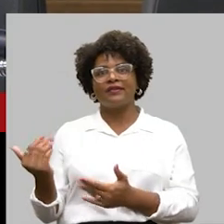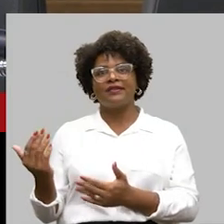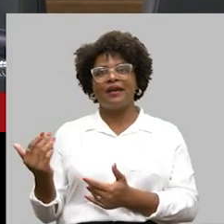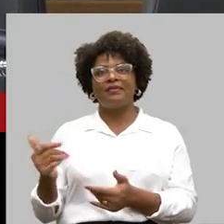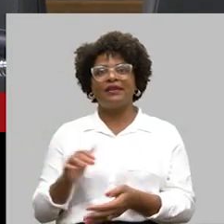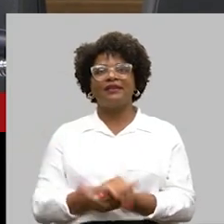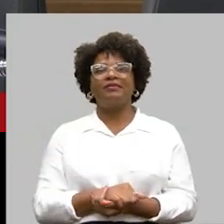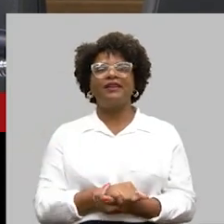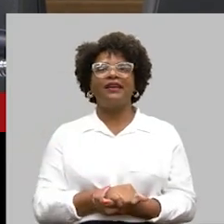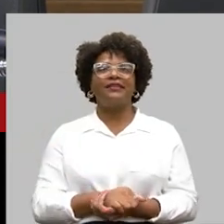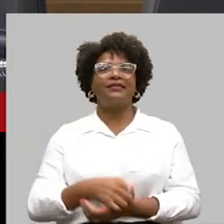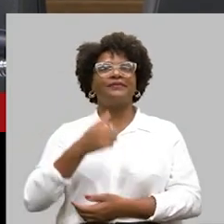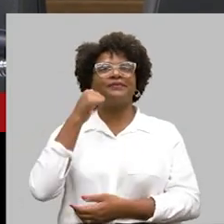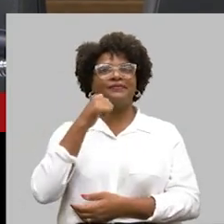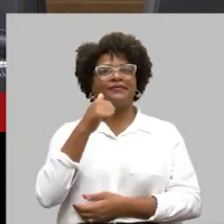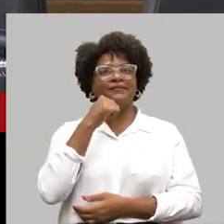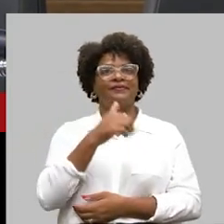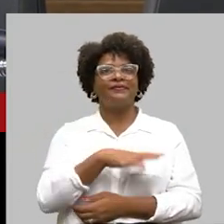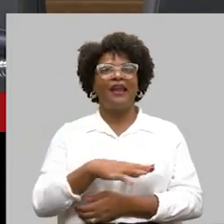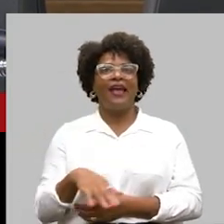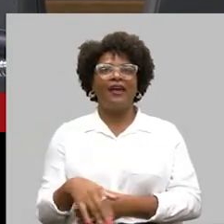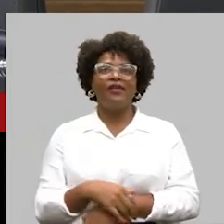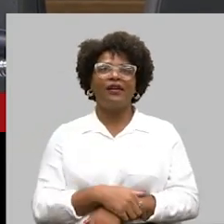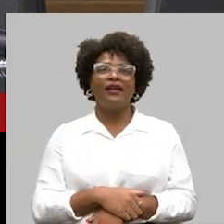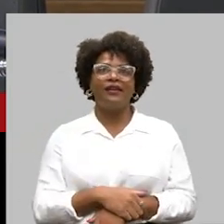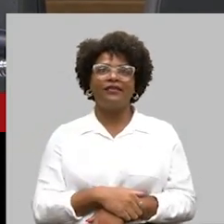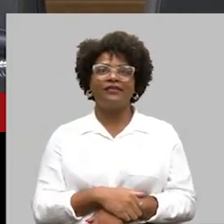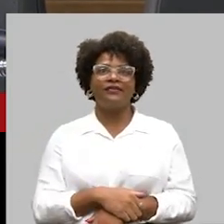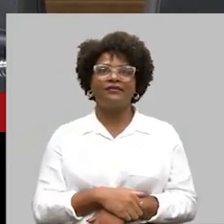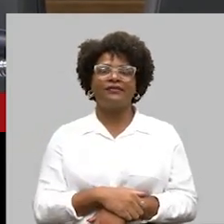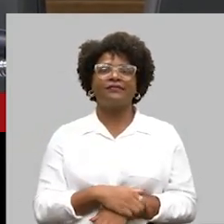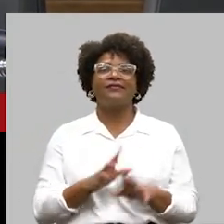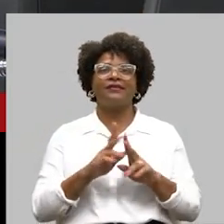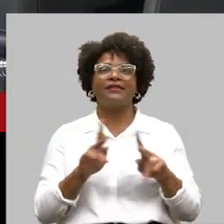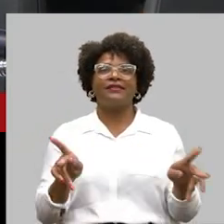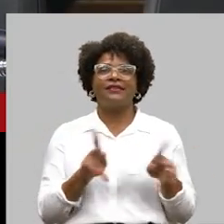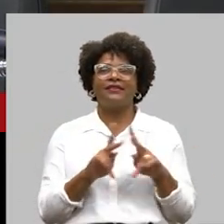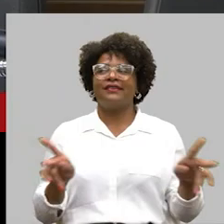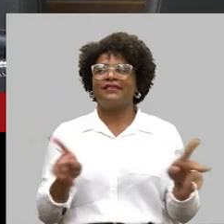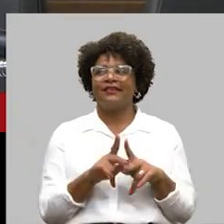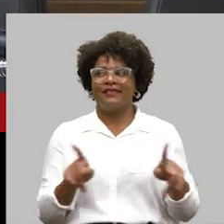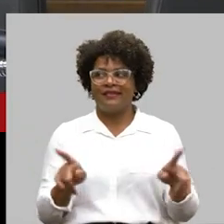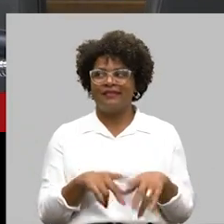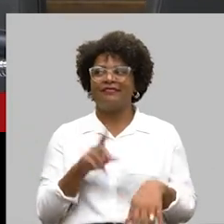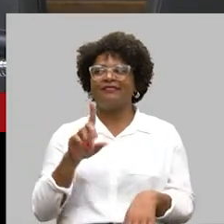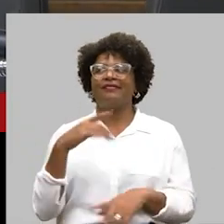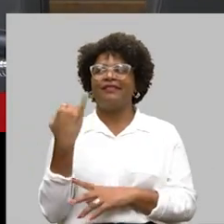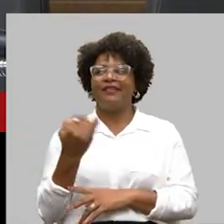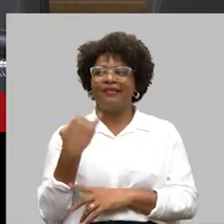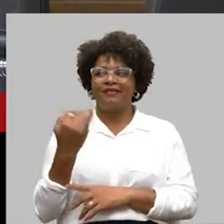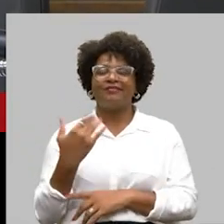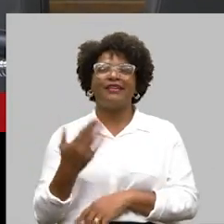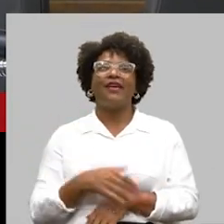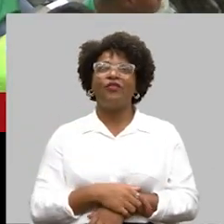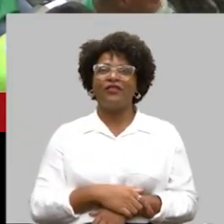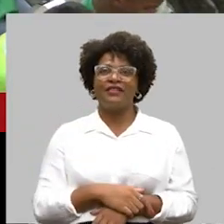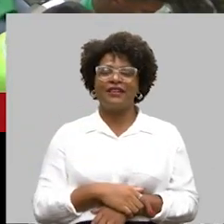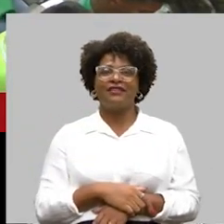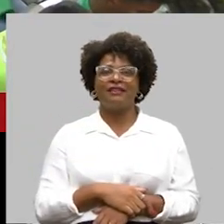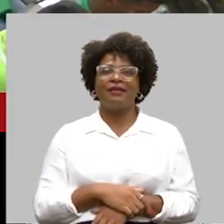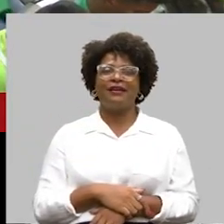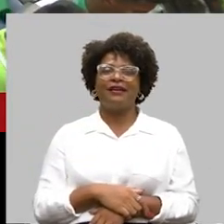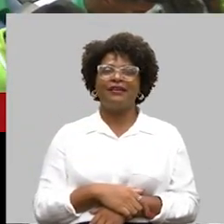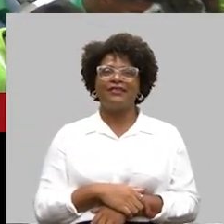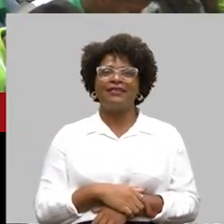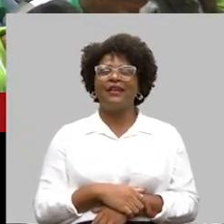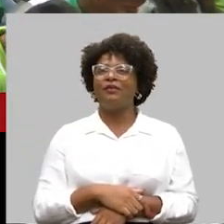meninos professores colaboradores apoiadores de uma proposta tão importante como queria cumprimentar